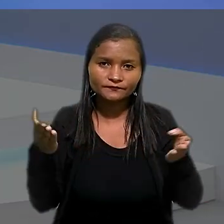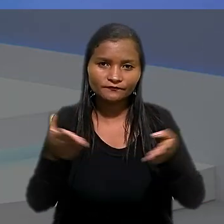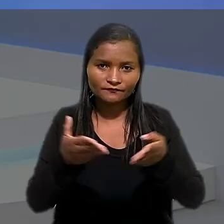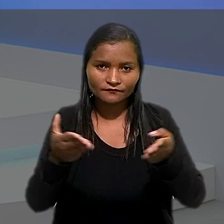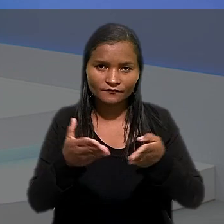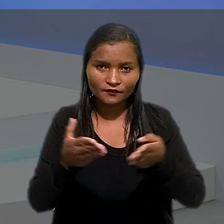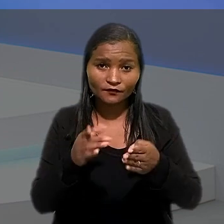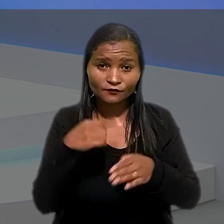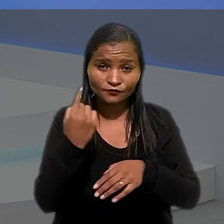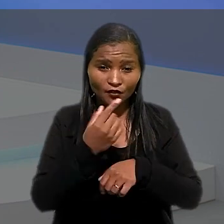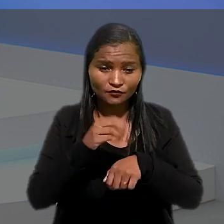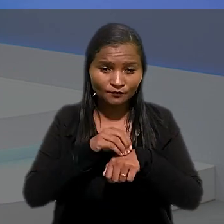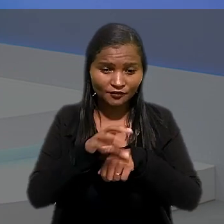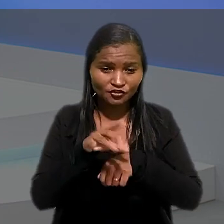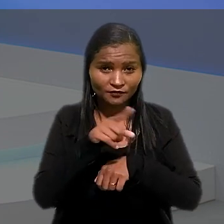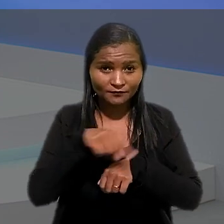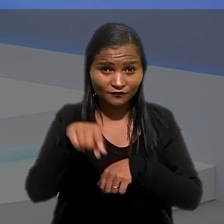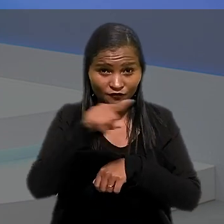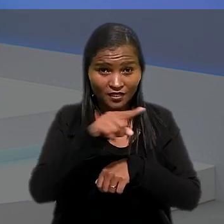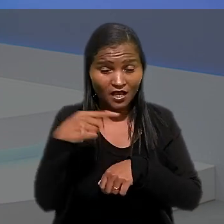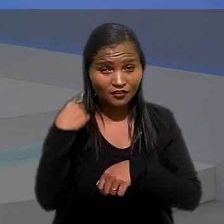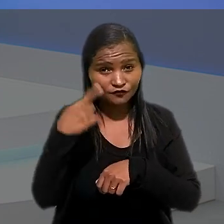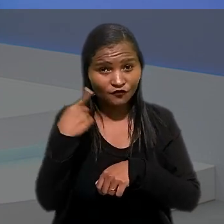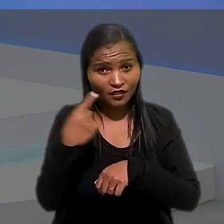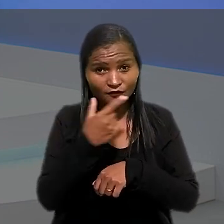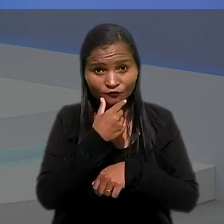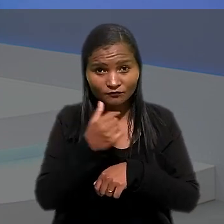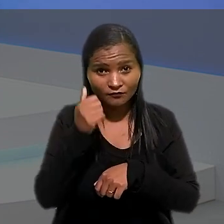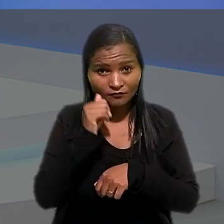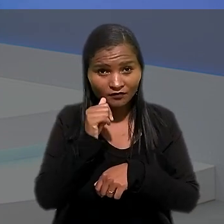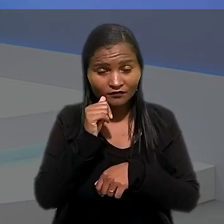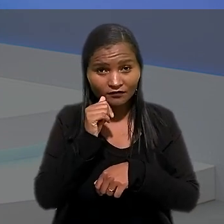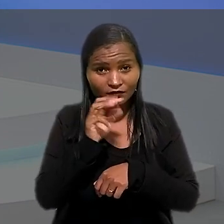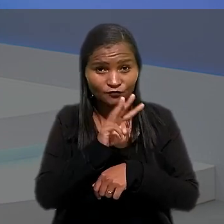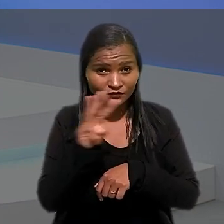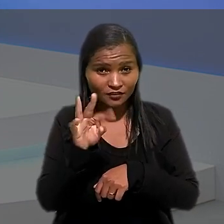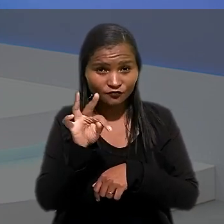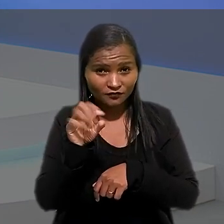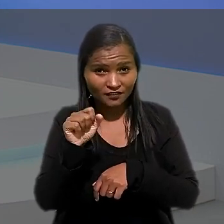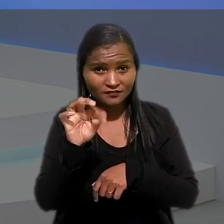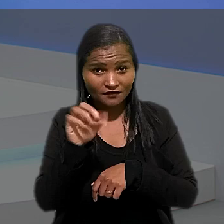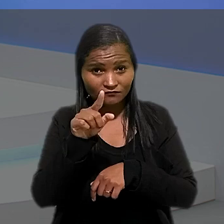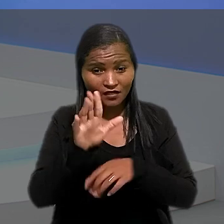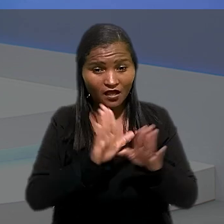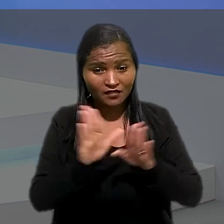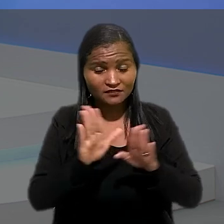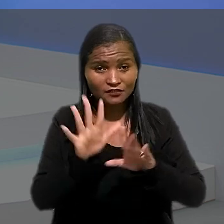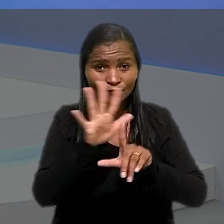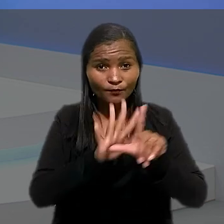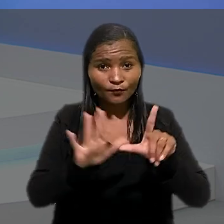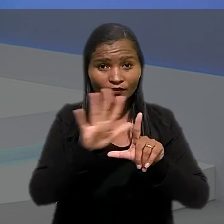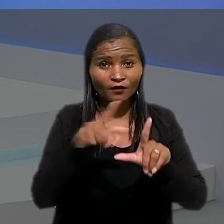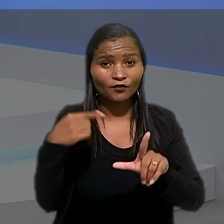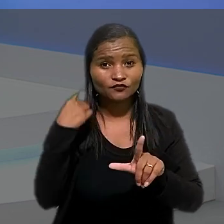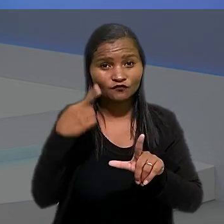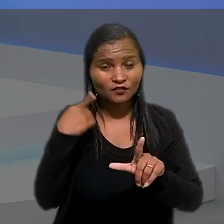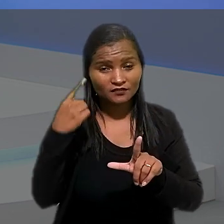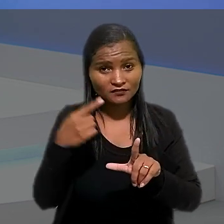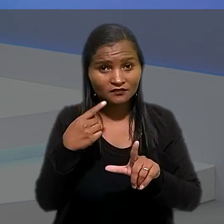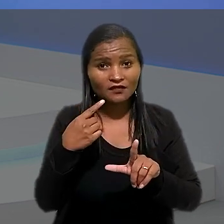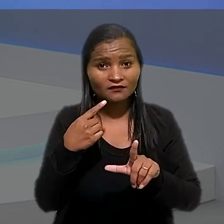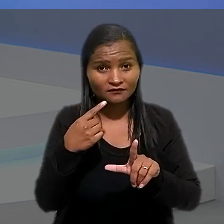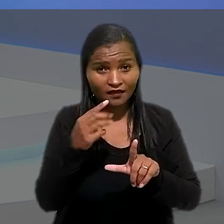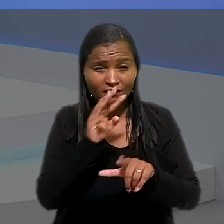E agora, Luana, a gente tem uma dica para você que é advogada ou advogado. No site do TST você acessa o portal da advocacia. E